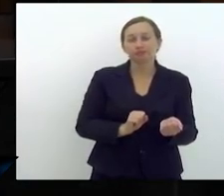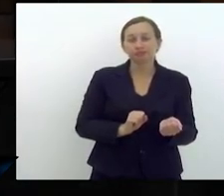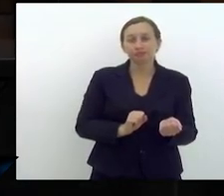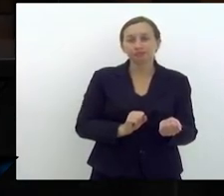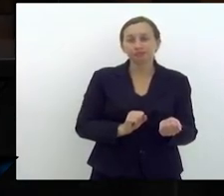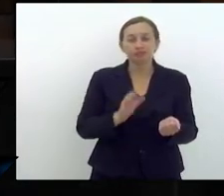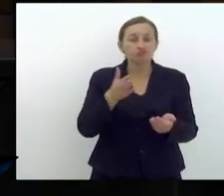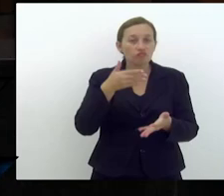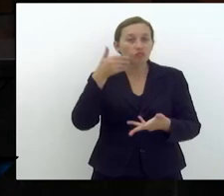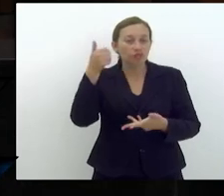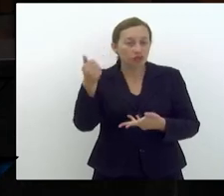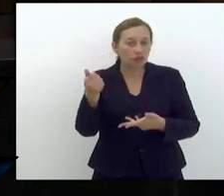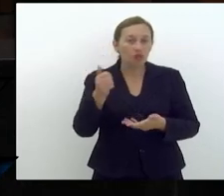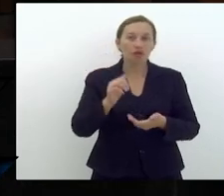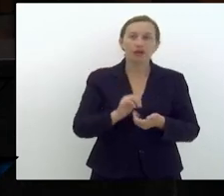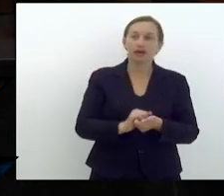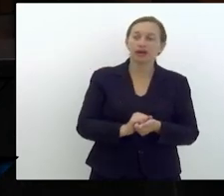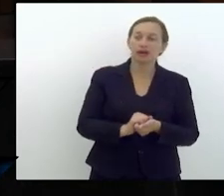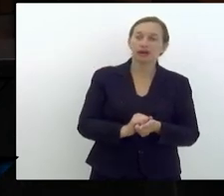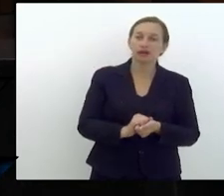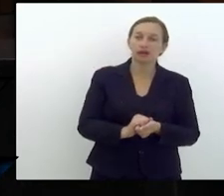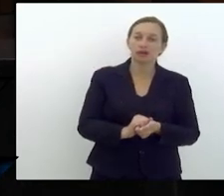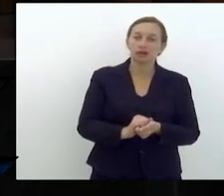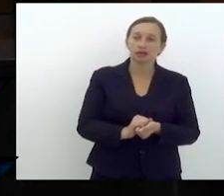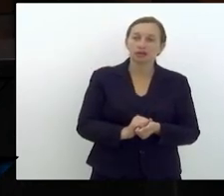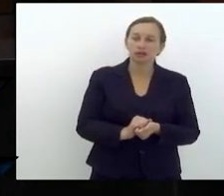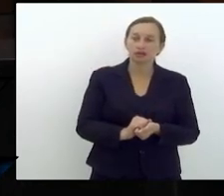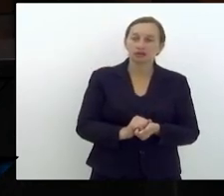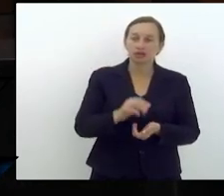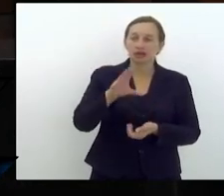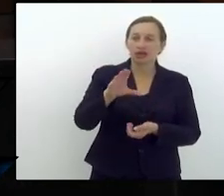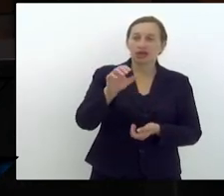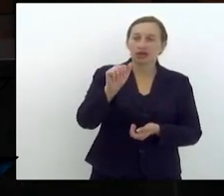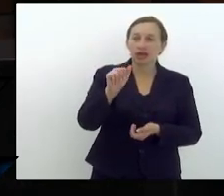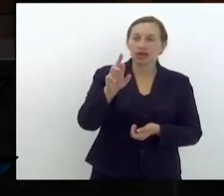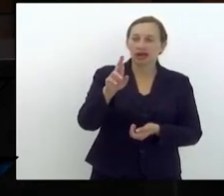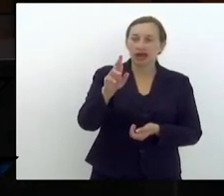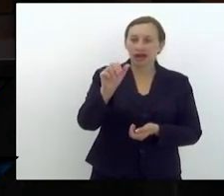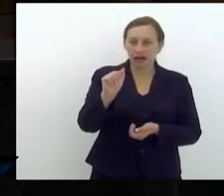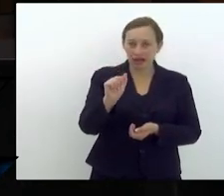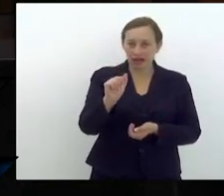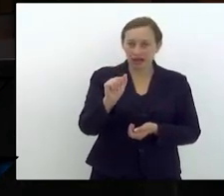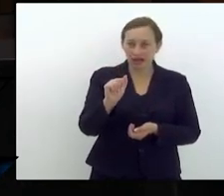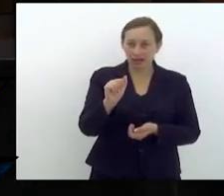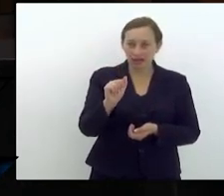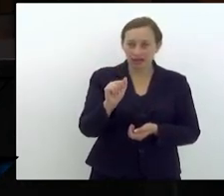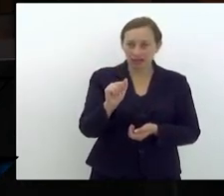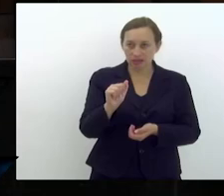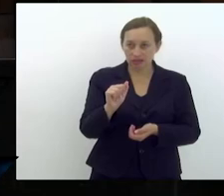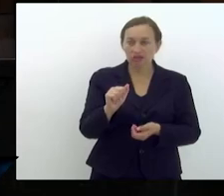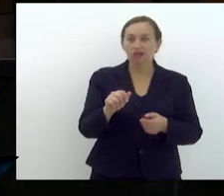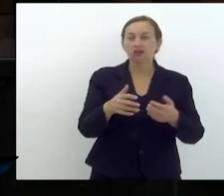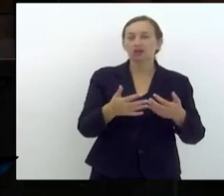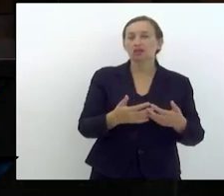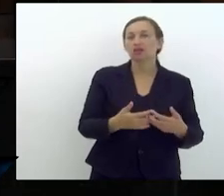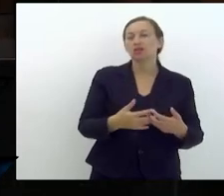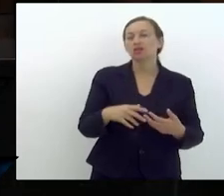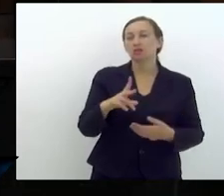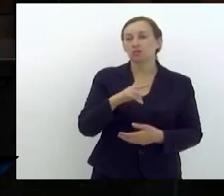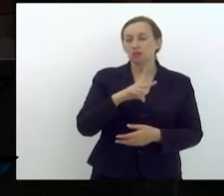melhorar as condições de carga e descarga e do próprio transporte